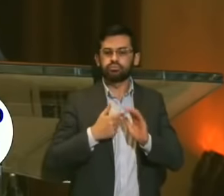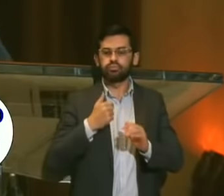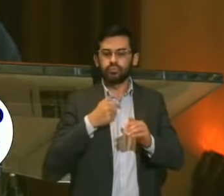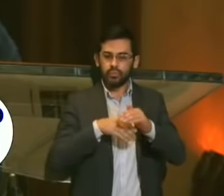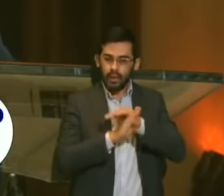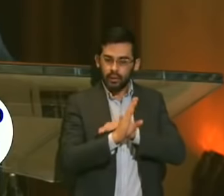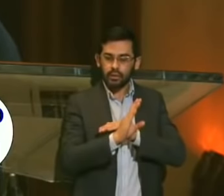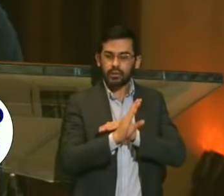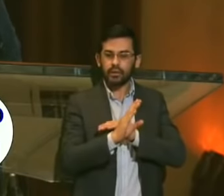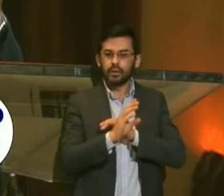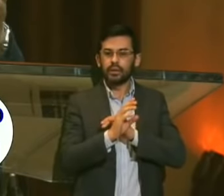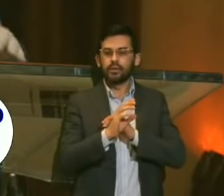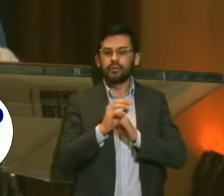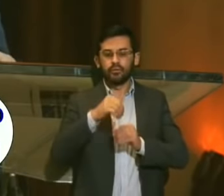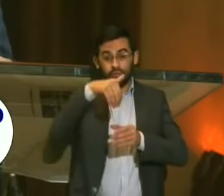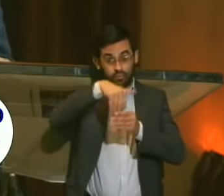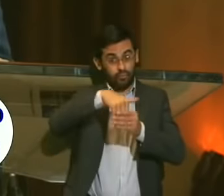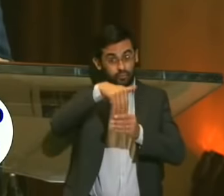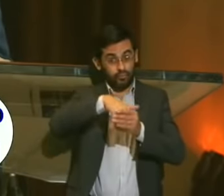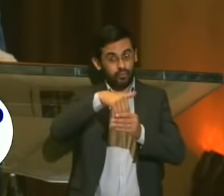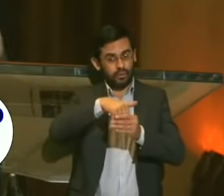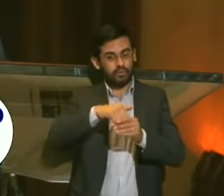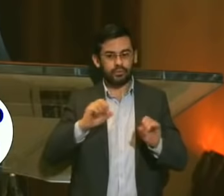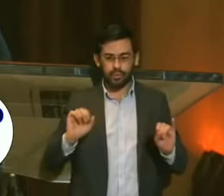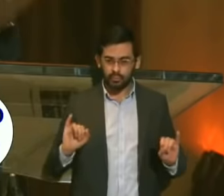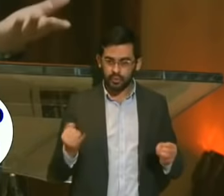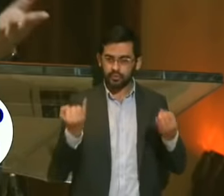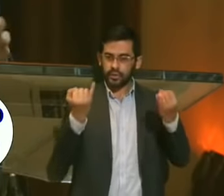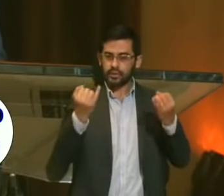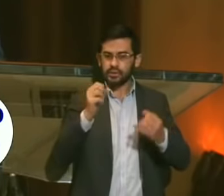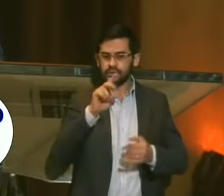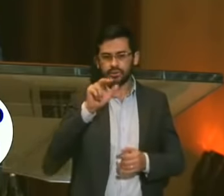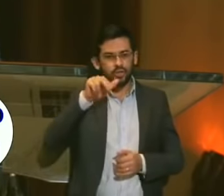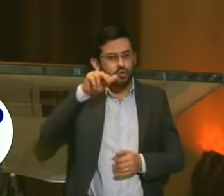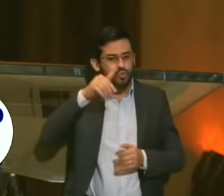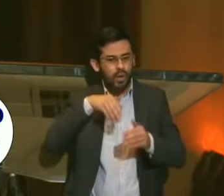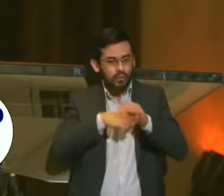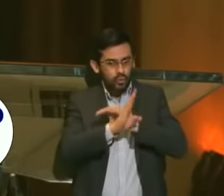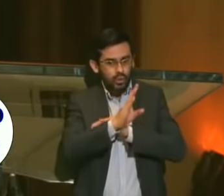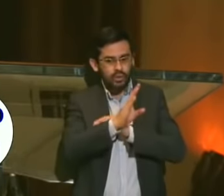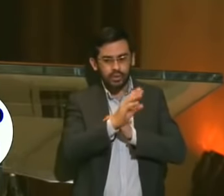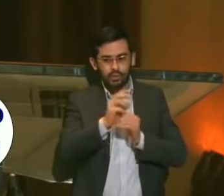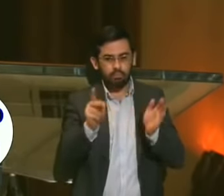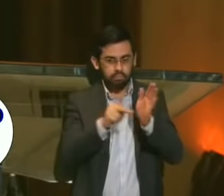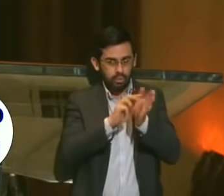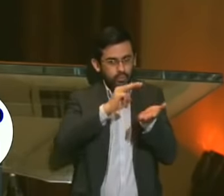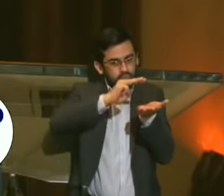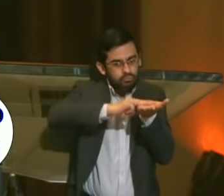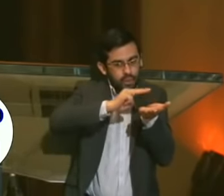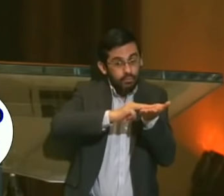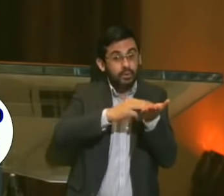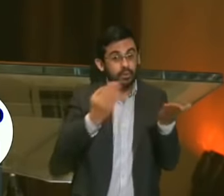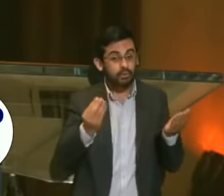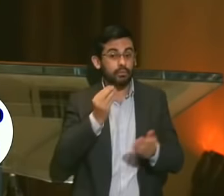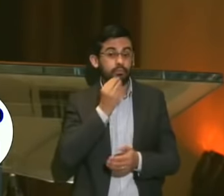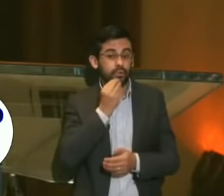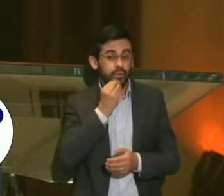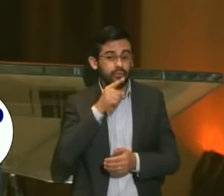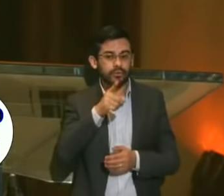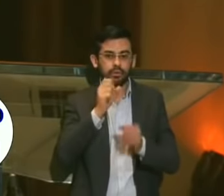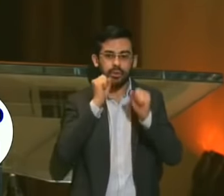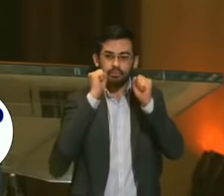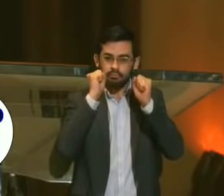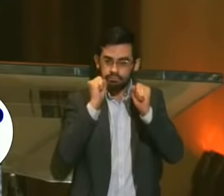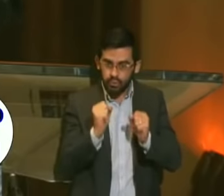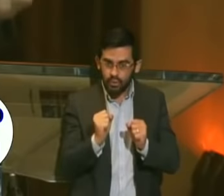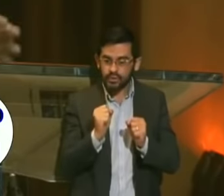central.pibcuritiba.org.br. Vai lá e vota, né? E aproveita, se você nunca entrou na central do membro, é uma oportunidade você ver